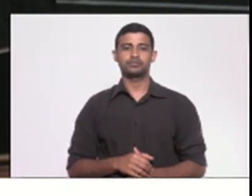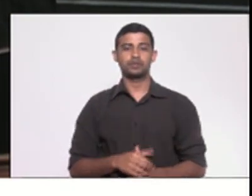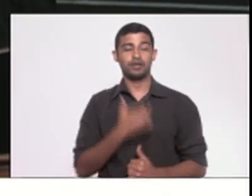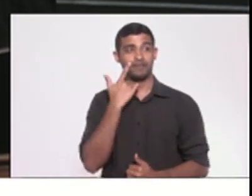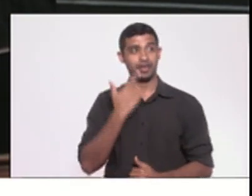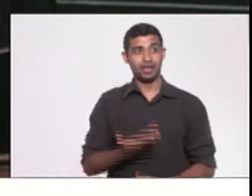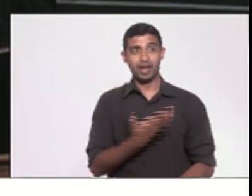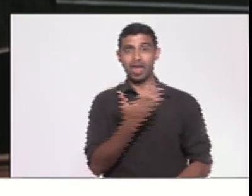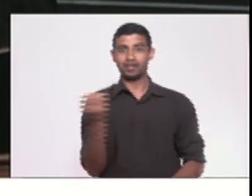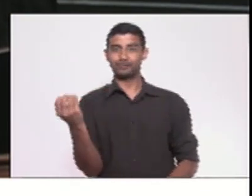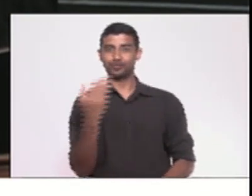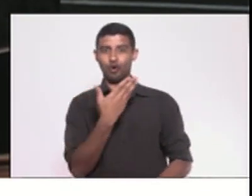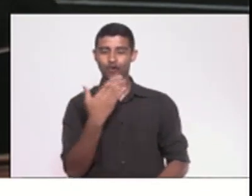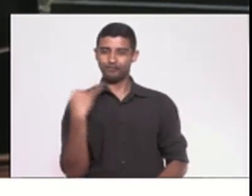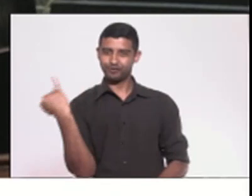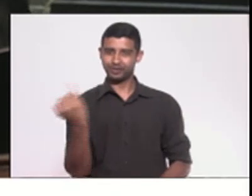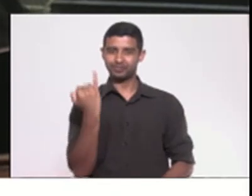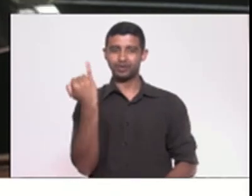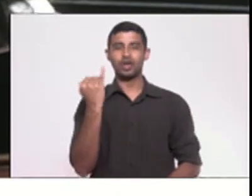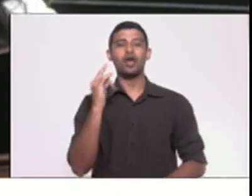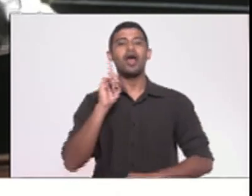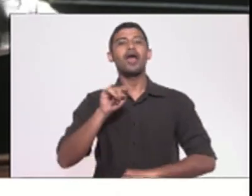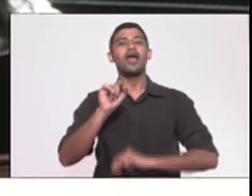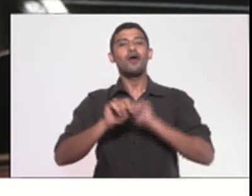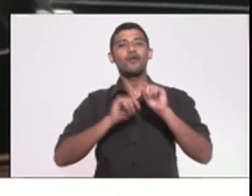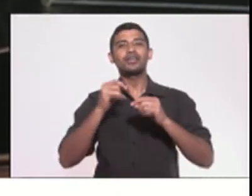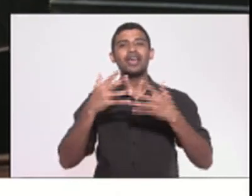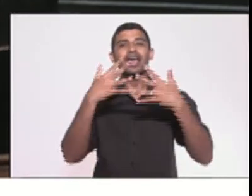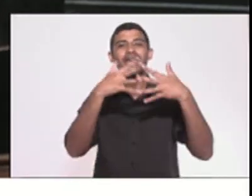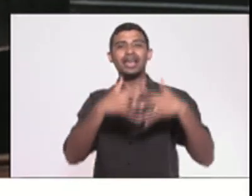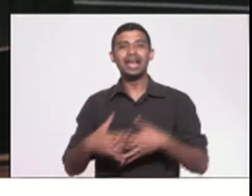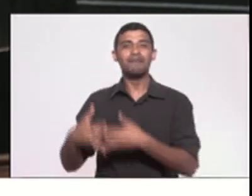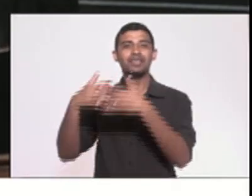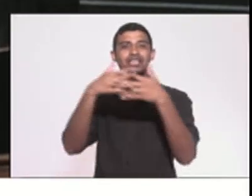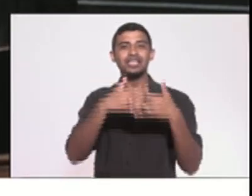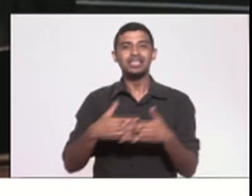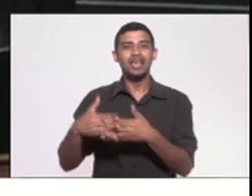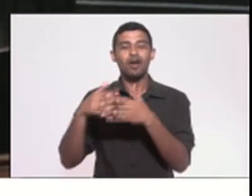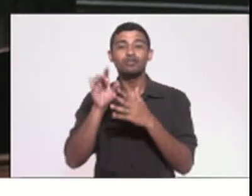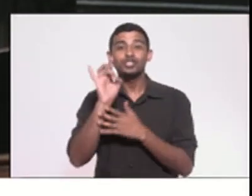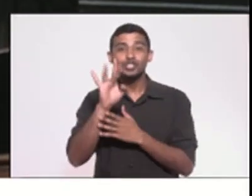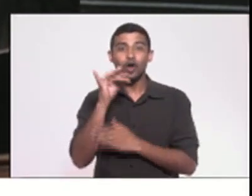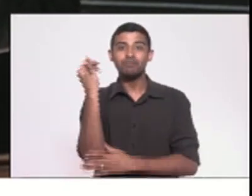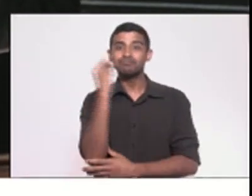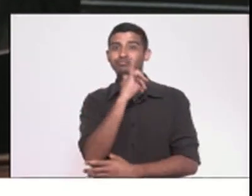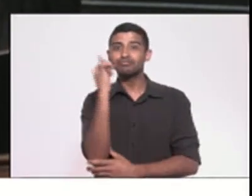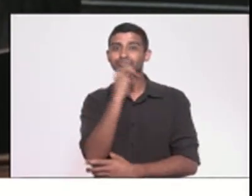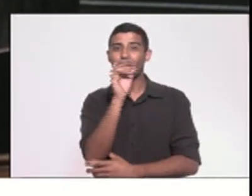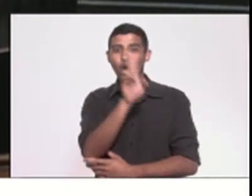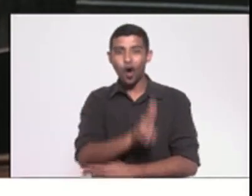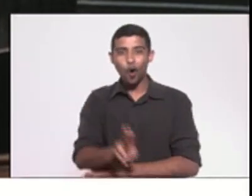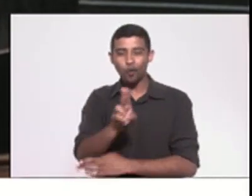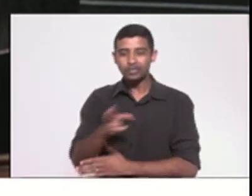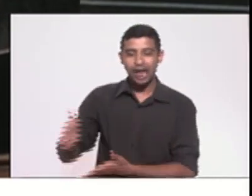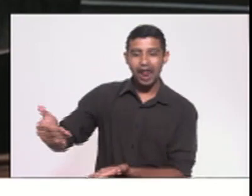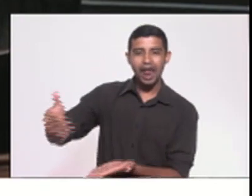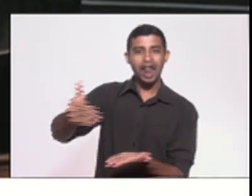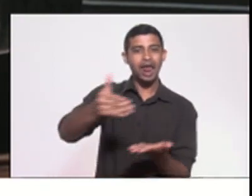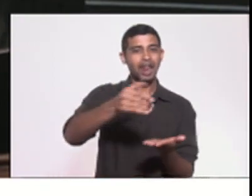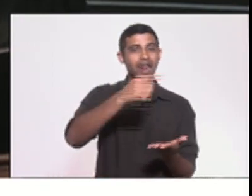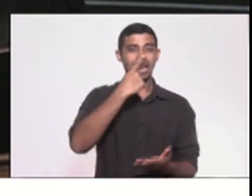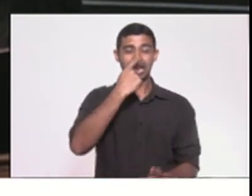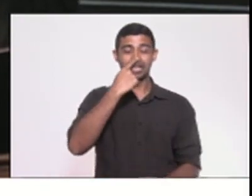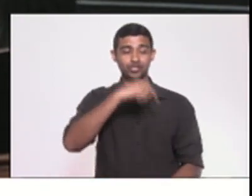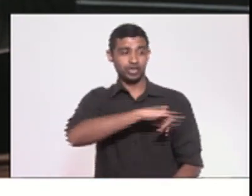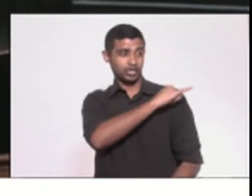novidade também importante, que são os caminhões totalmente elétricos utilizados na coleta do Rio de Janeiro. Isso é inédito